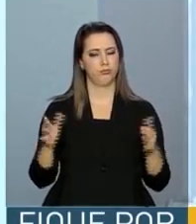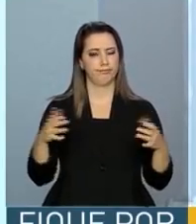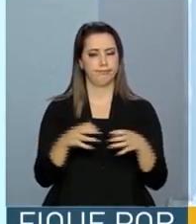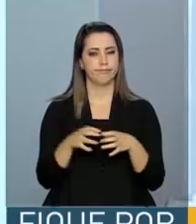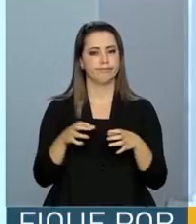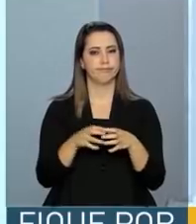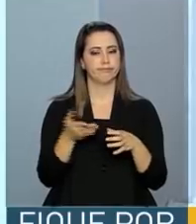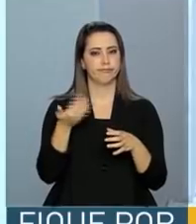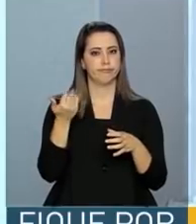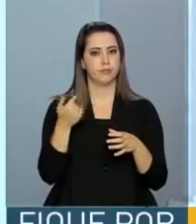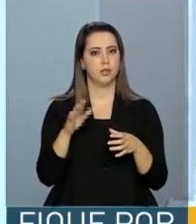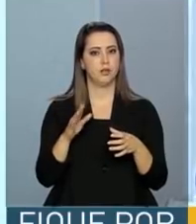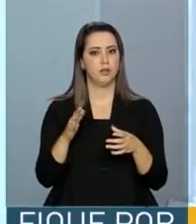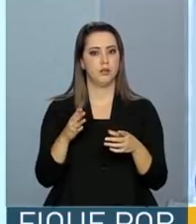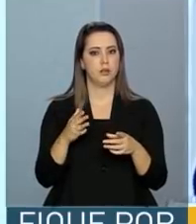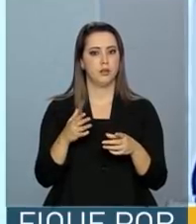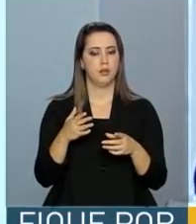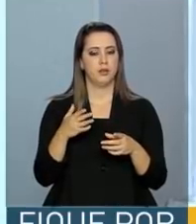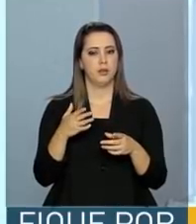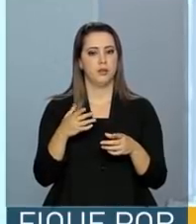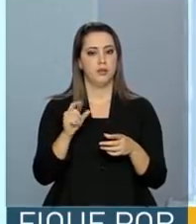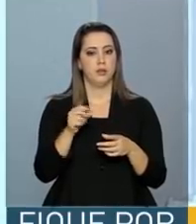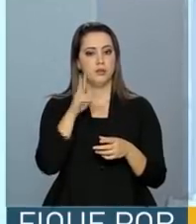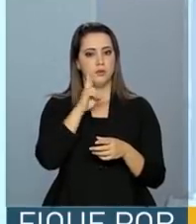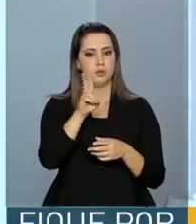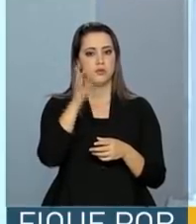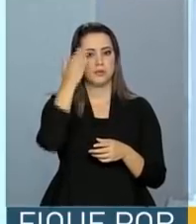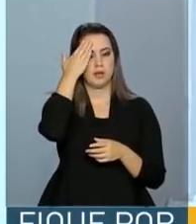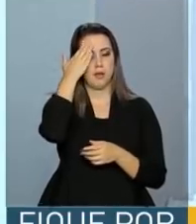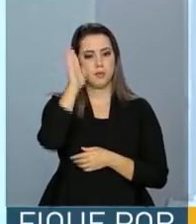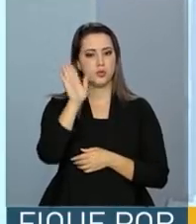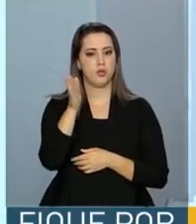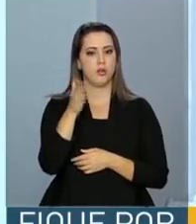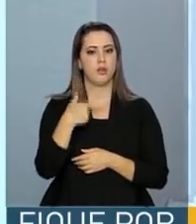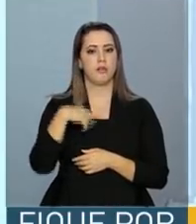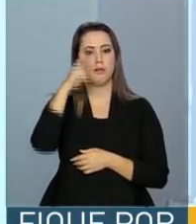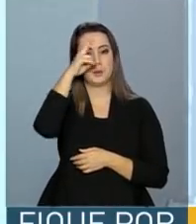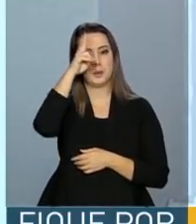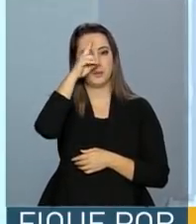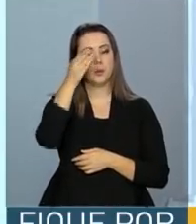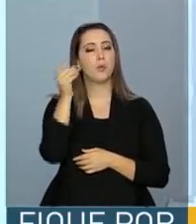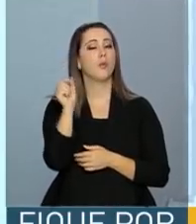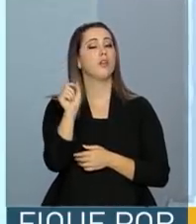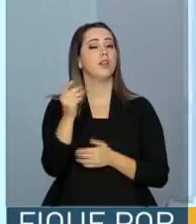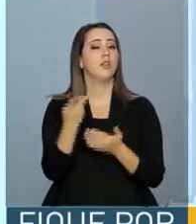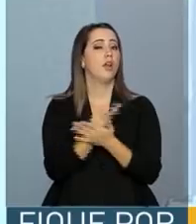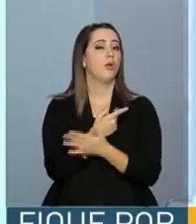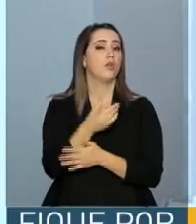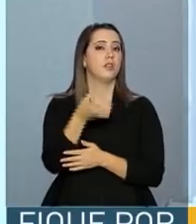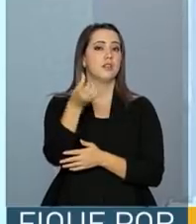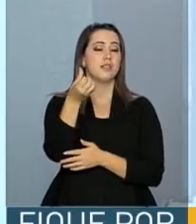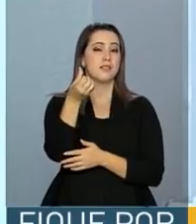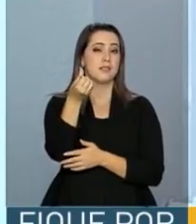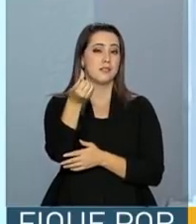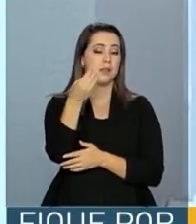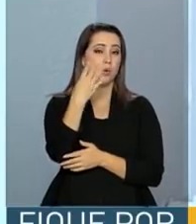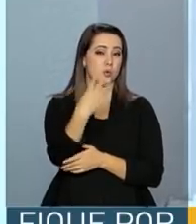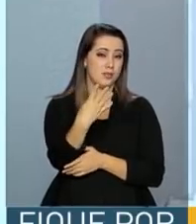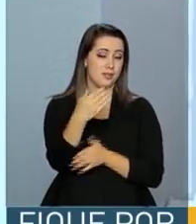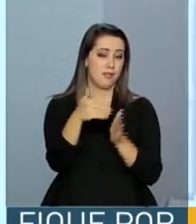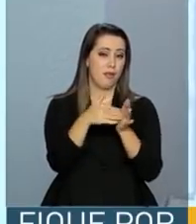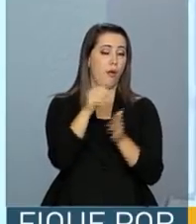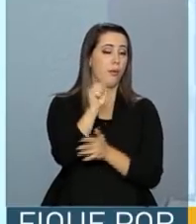recentes vocês nem preciso ler mas acho que muitos aqui basta basta recordar não é então a quando em